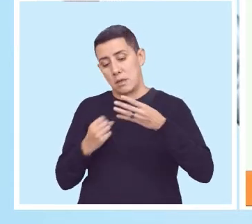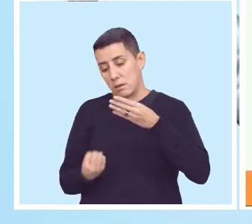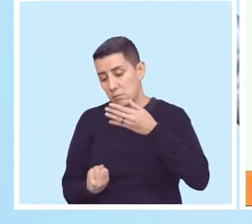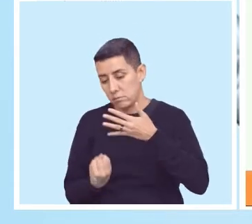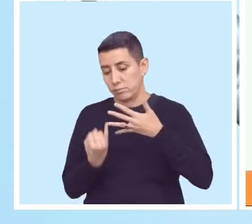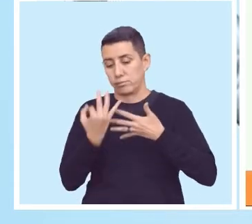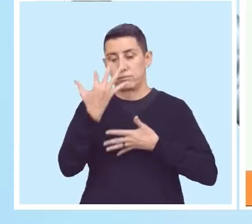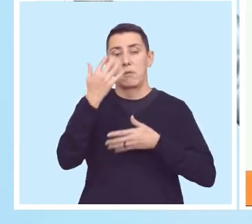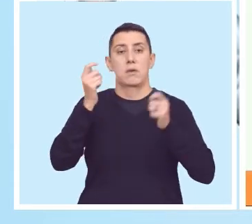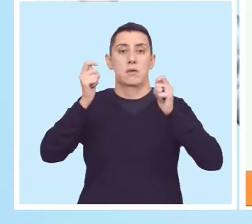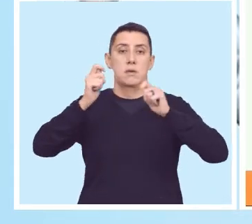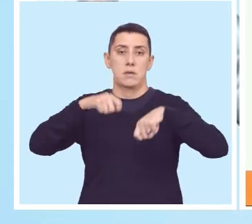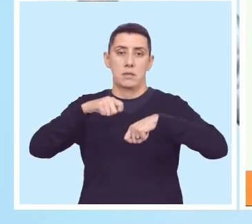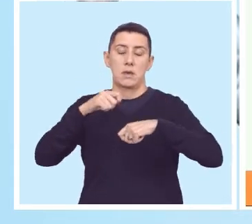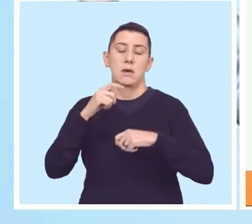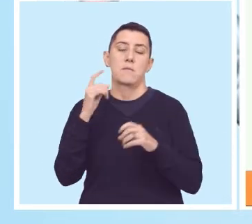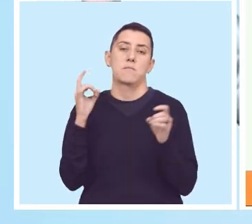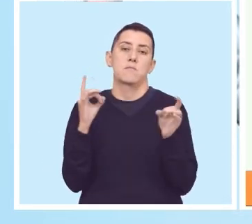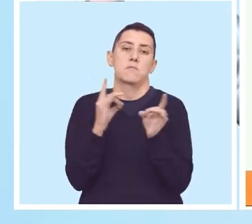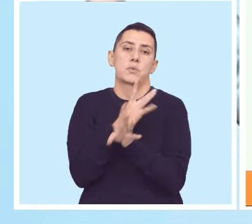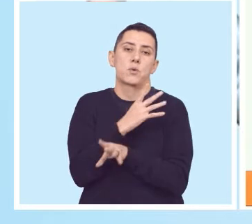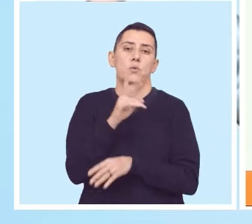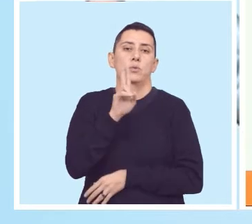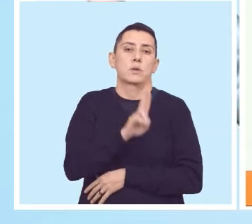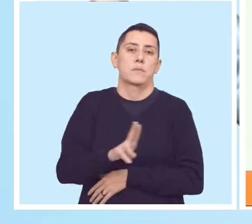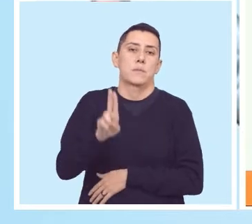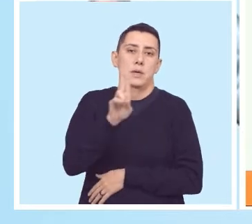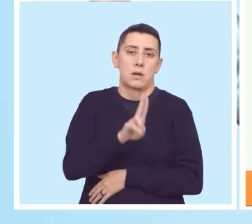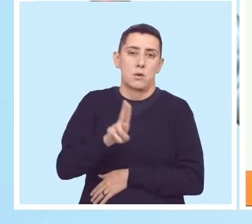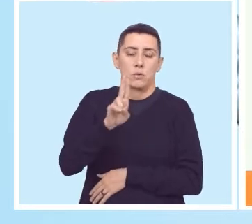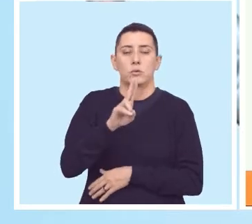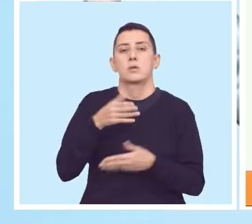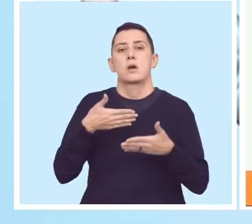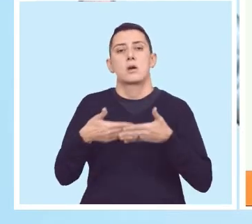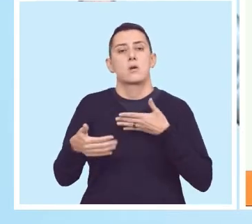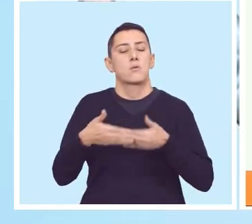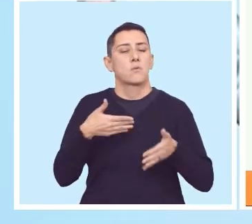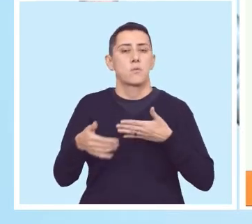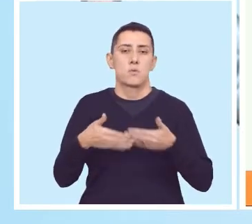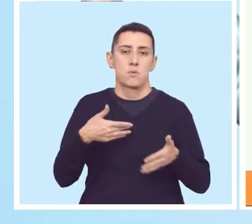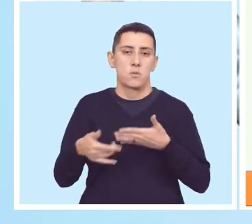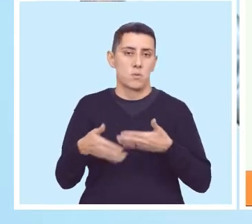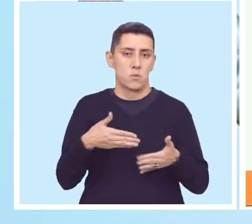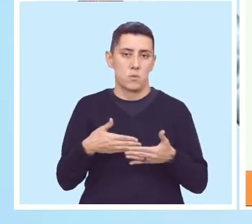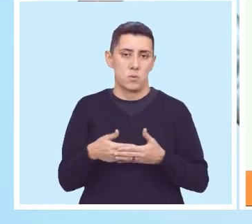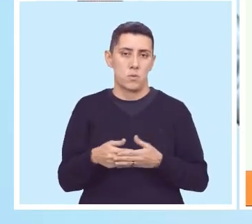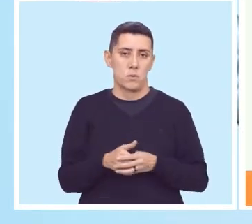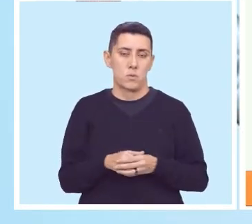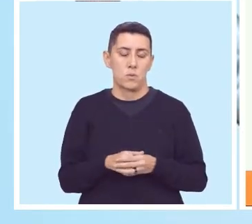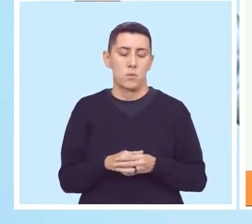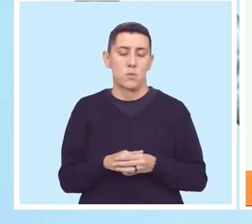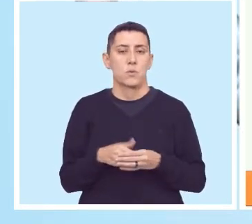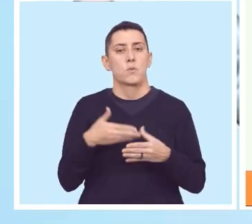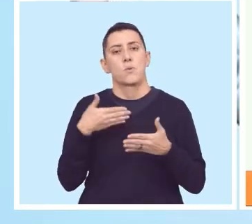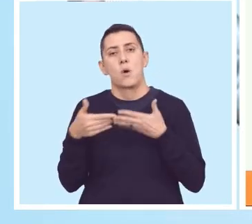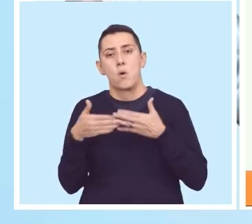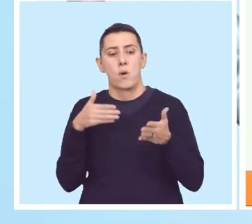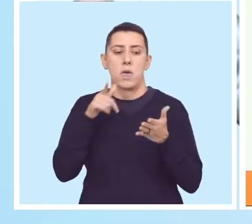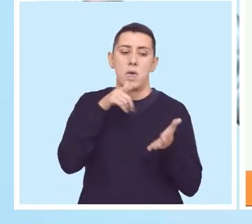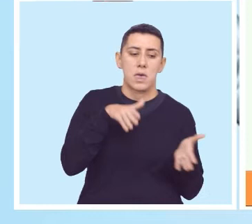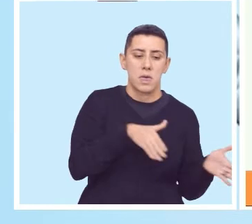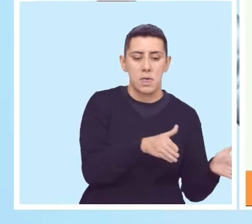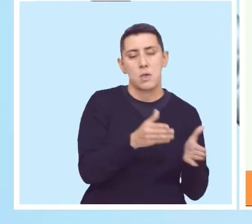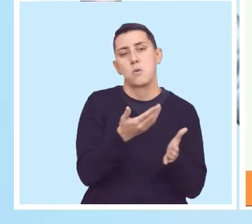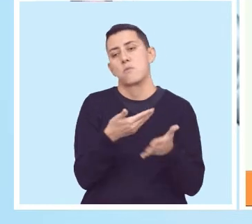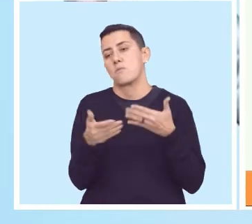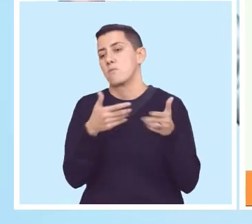está pronta para ser utilizada por qualquer ou para qualquer rio e em qualquer